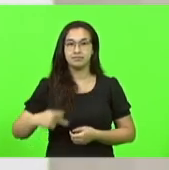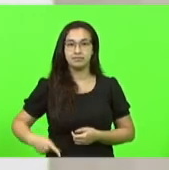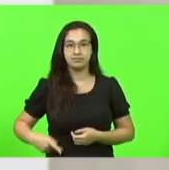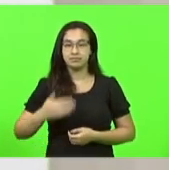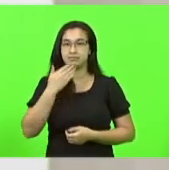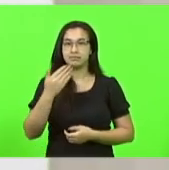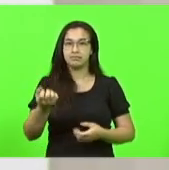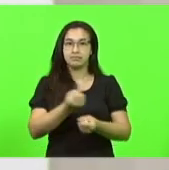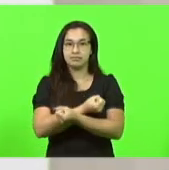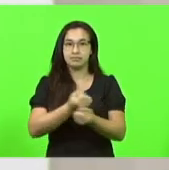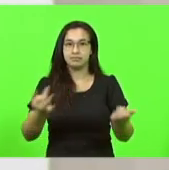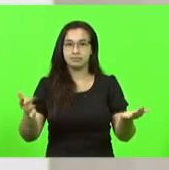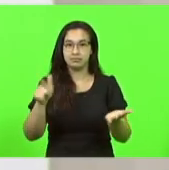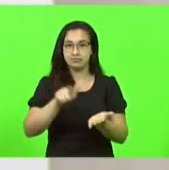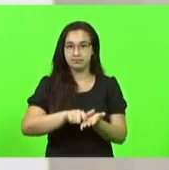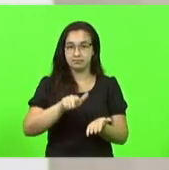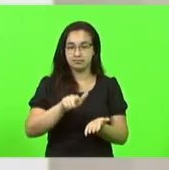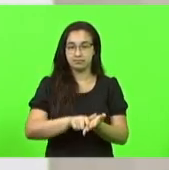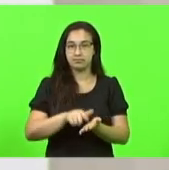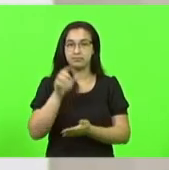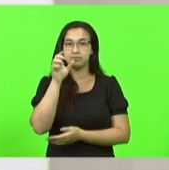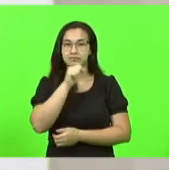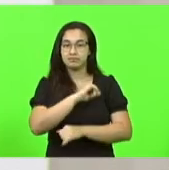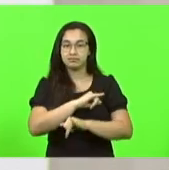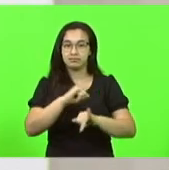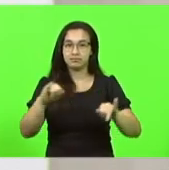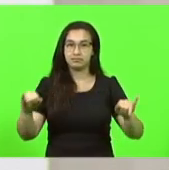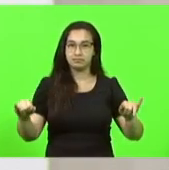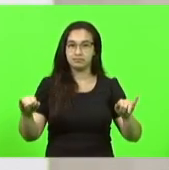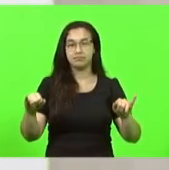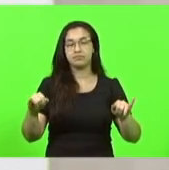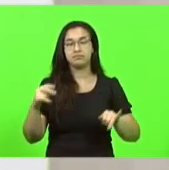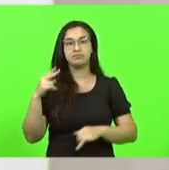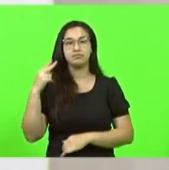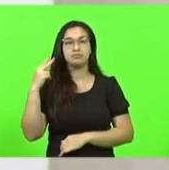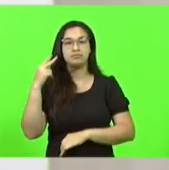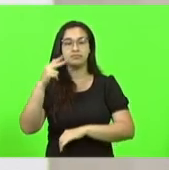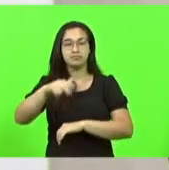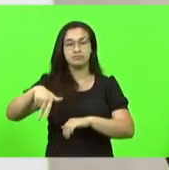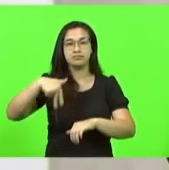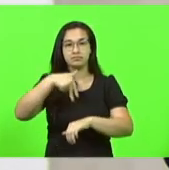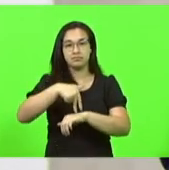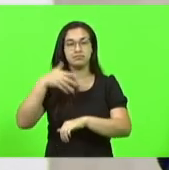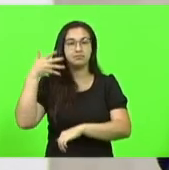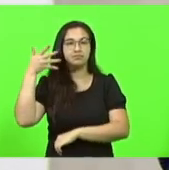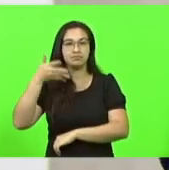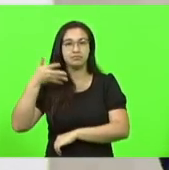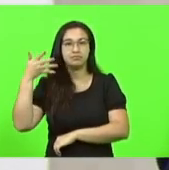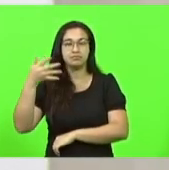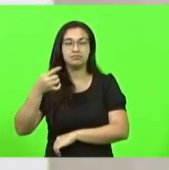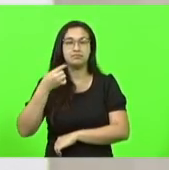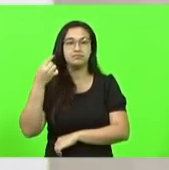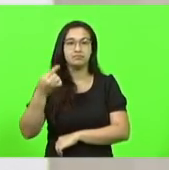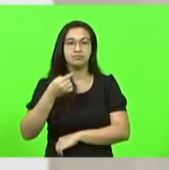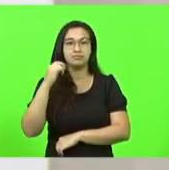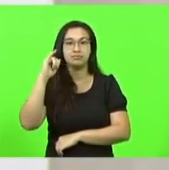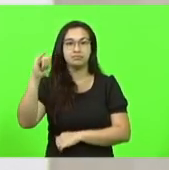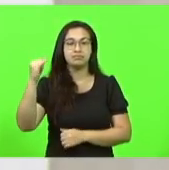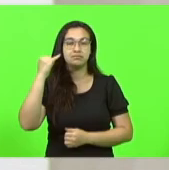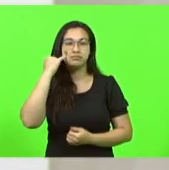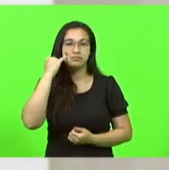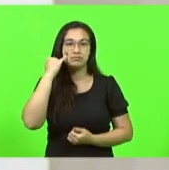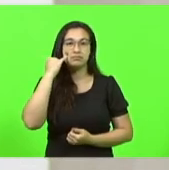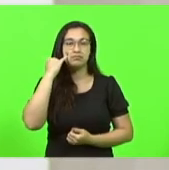distribuição. Breves comunicações. Fizeram uso da palavra os senhores deputados Gessé Lopes,